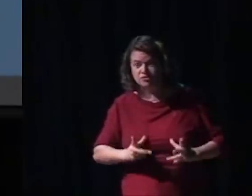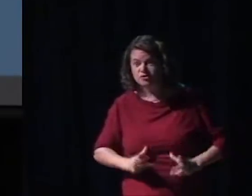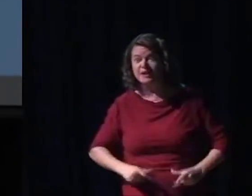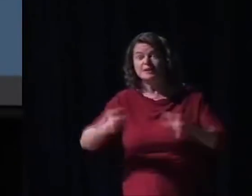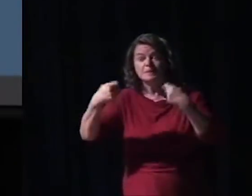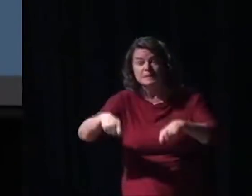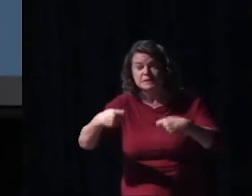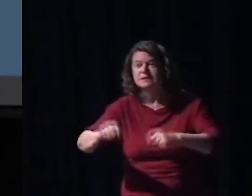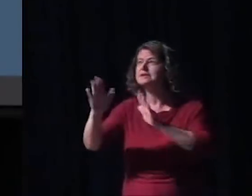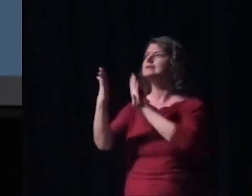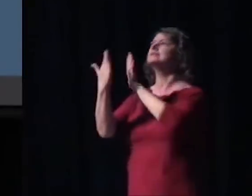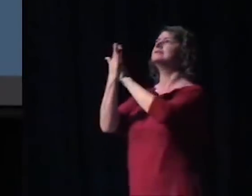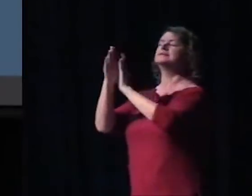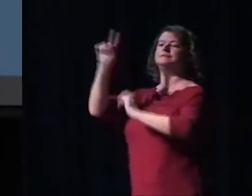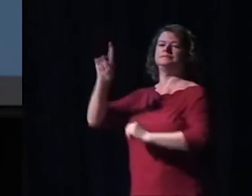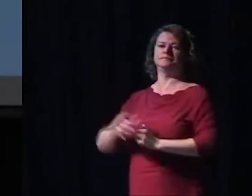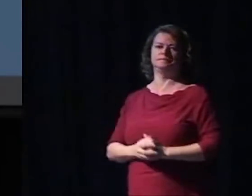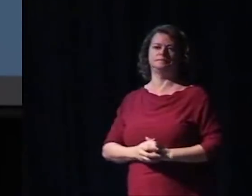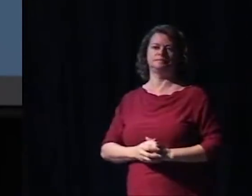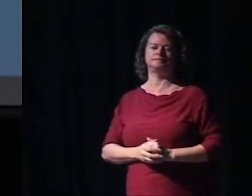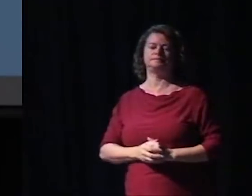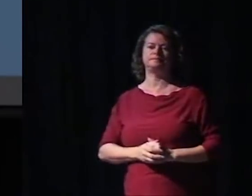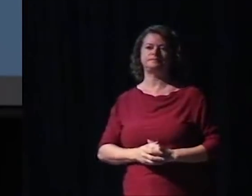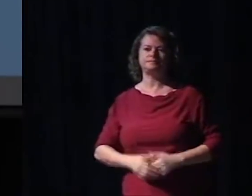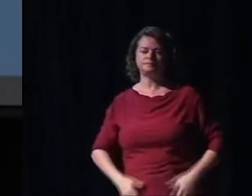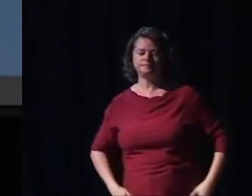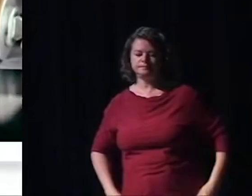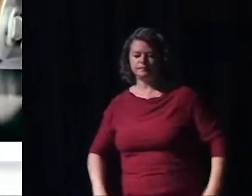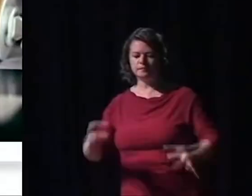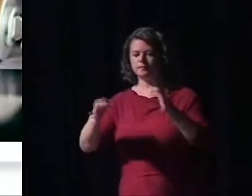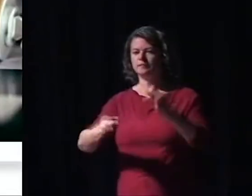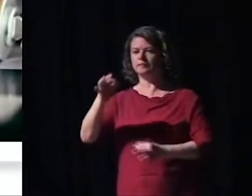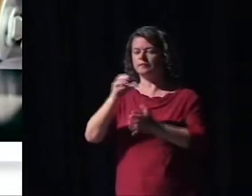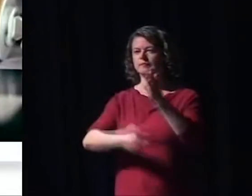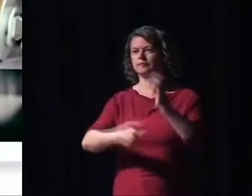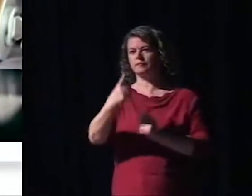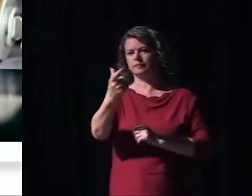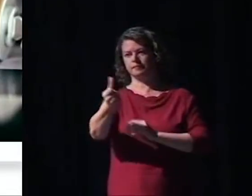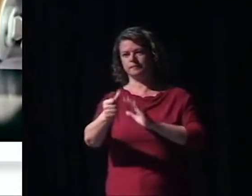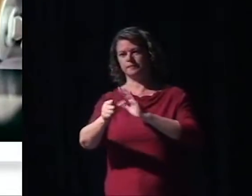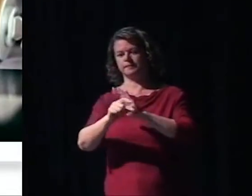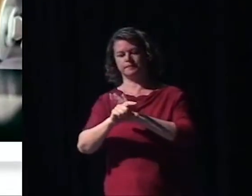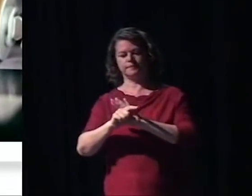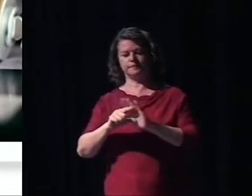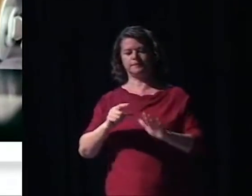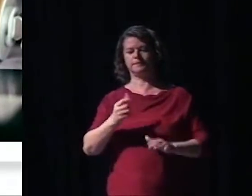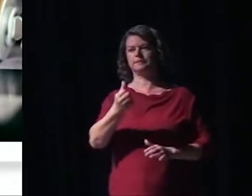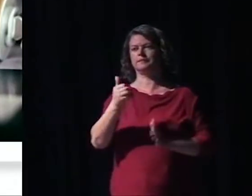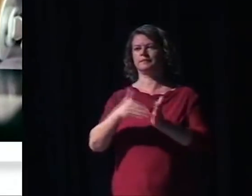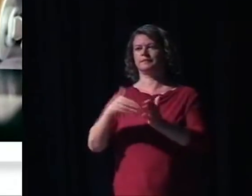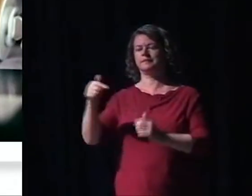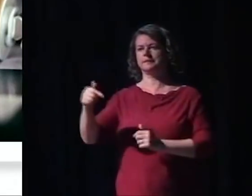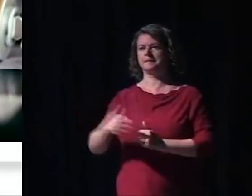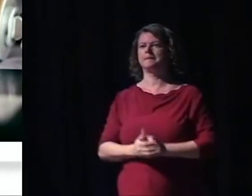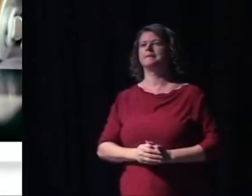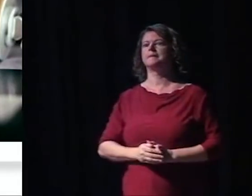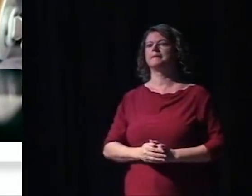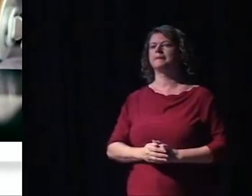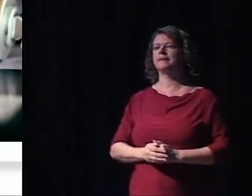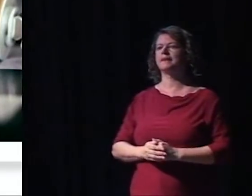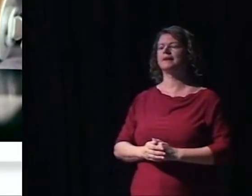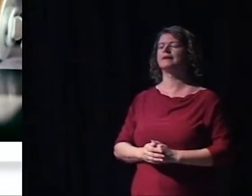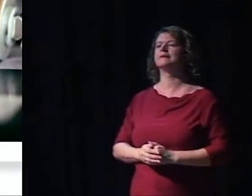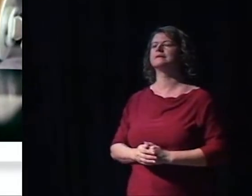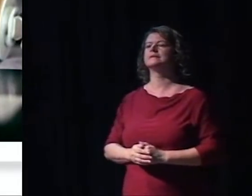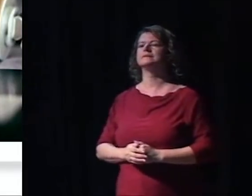Brincando de perder a força da santidade. Juízes 16, 17. Disse, pois, Dalila a Sansão: conte-me, por